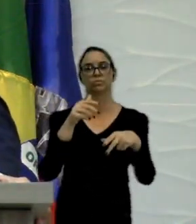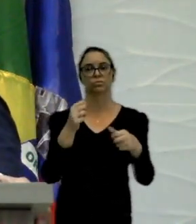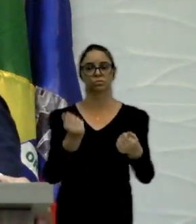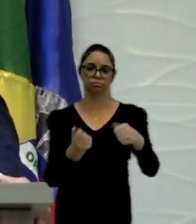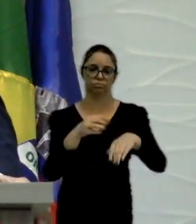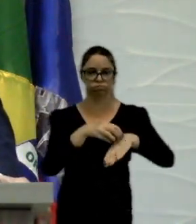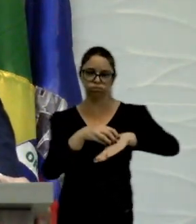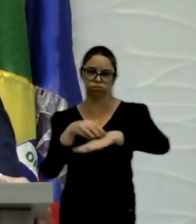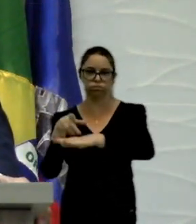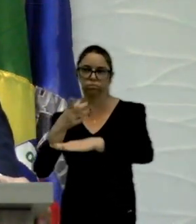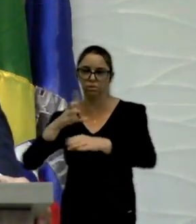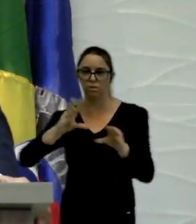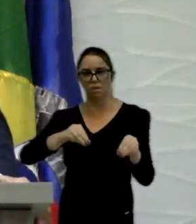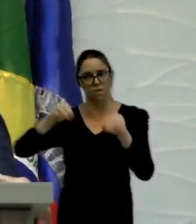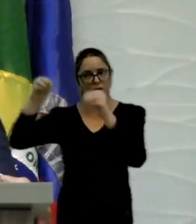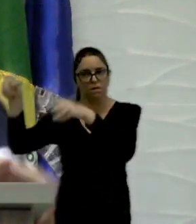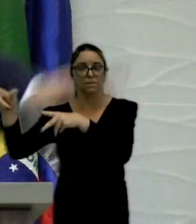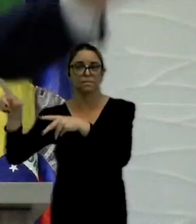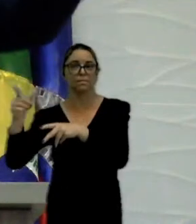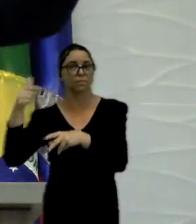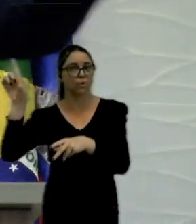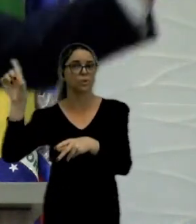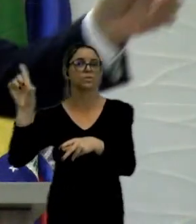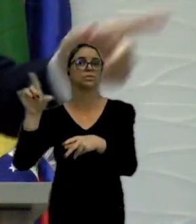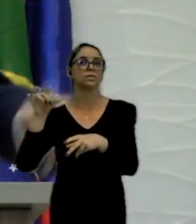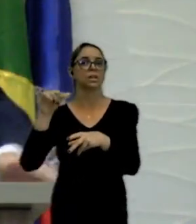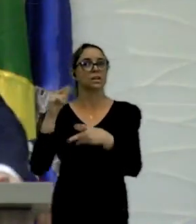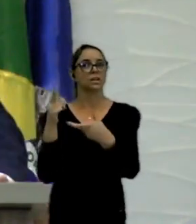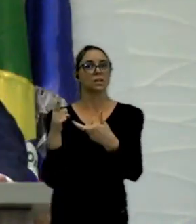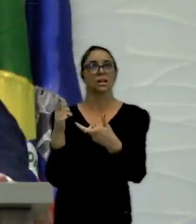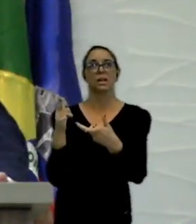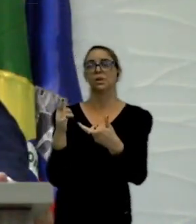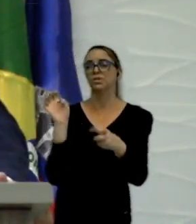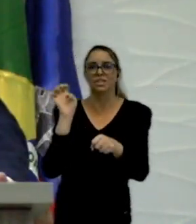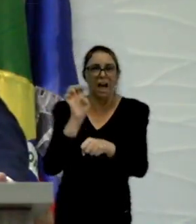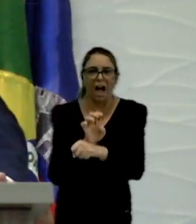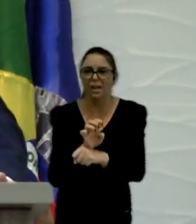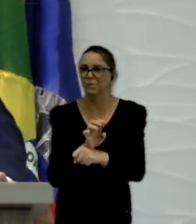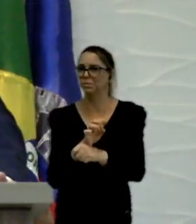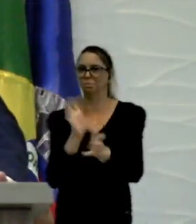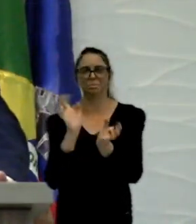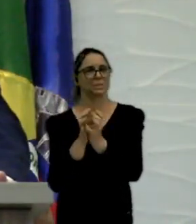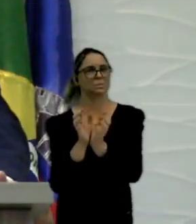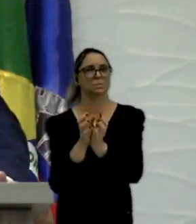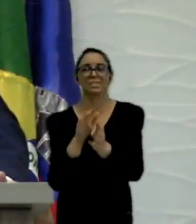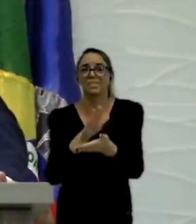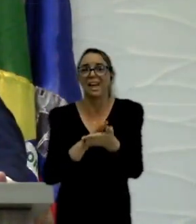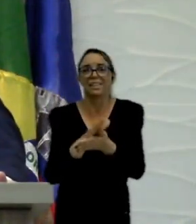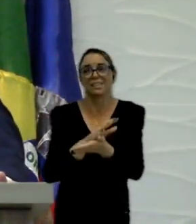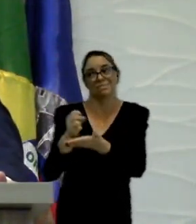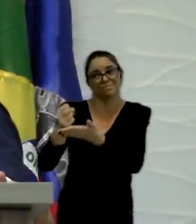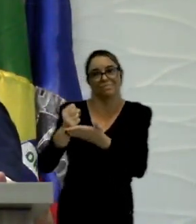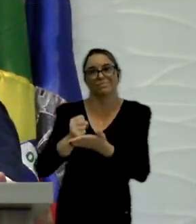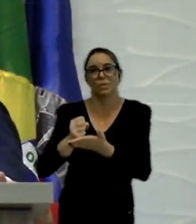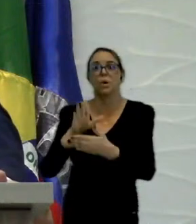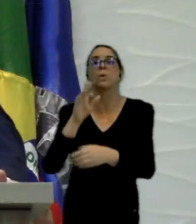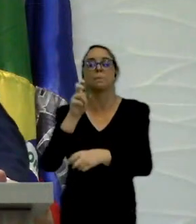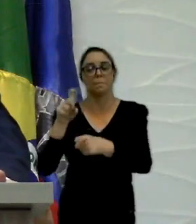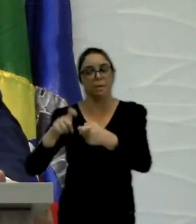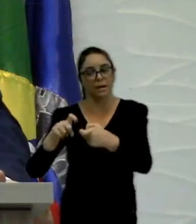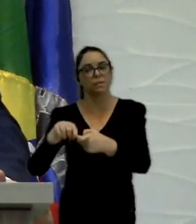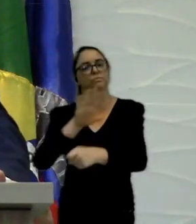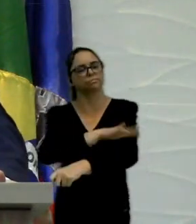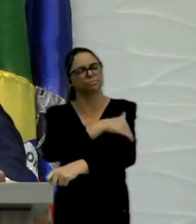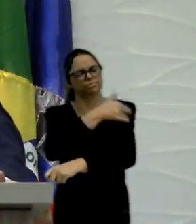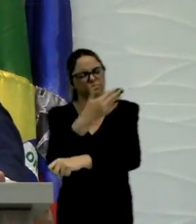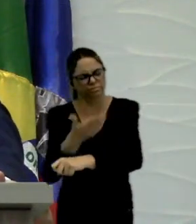governo do estado não atendeu esse senhorzinho, ele teve que ir para a Serra Talhada com a nova senha de regulação. O médico passou o dia inteiro, veio chegar aqui no início